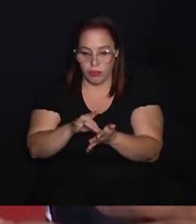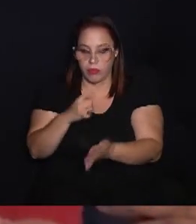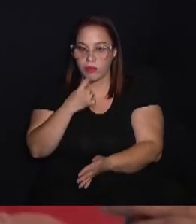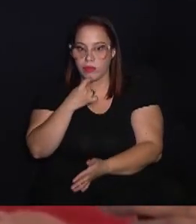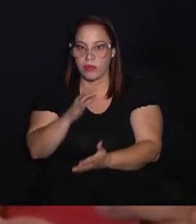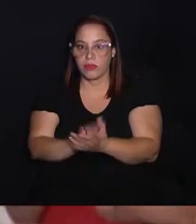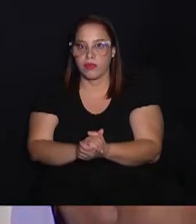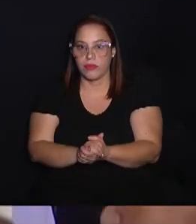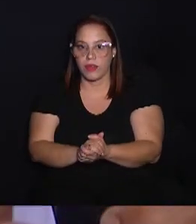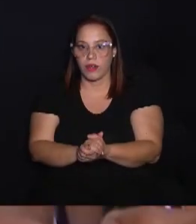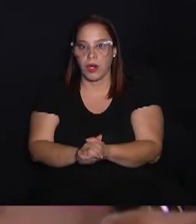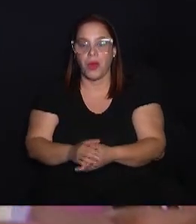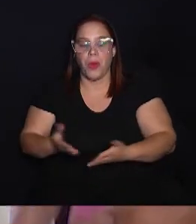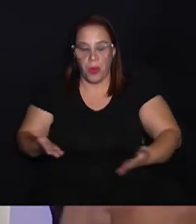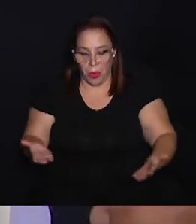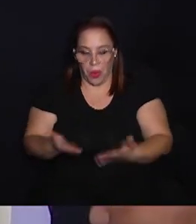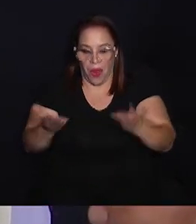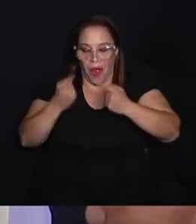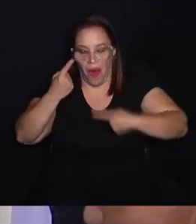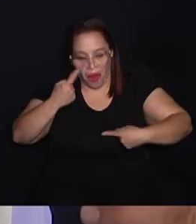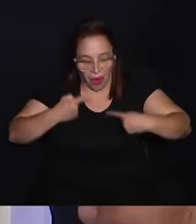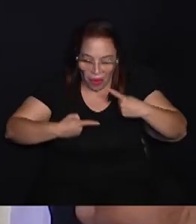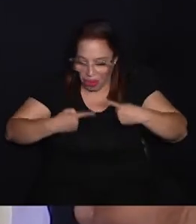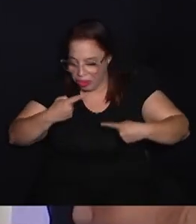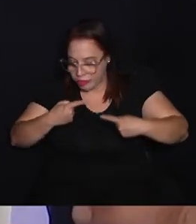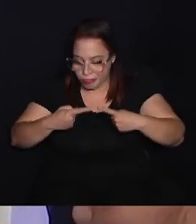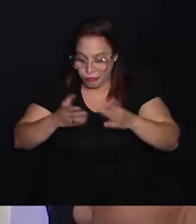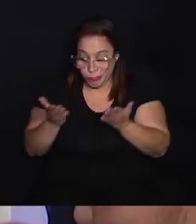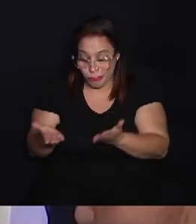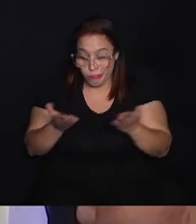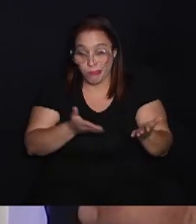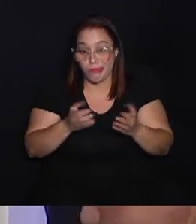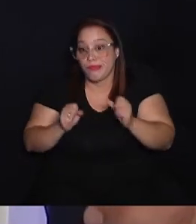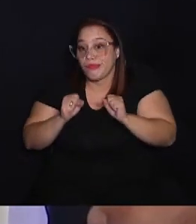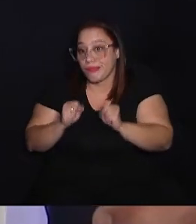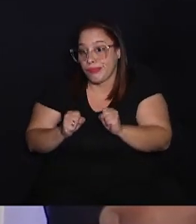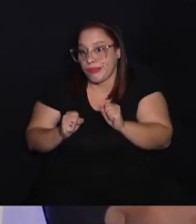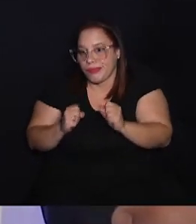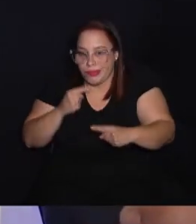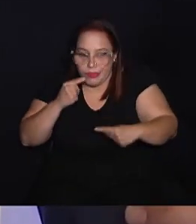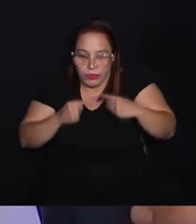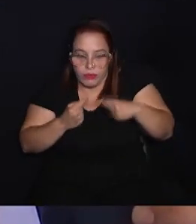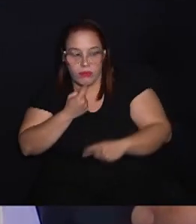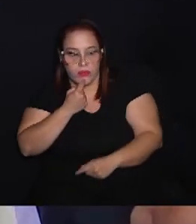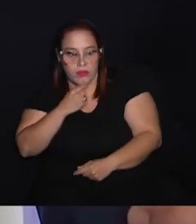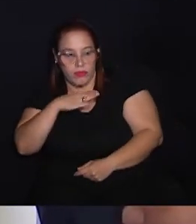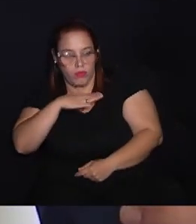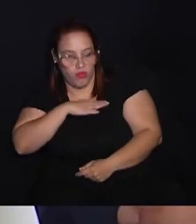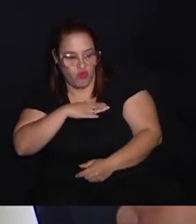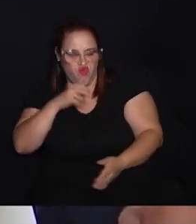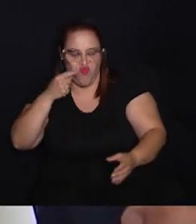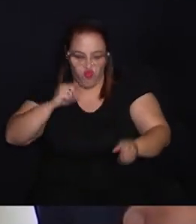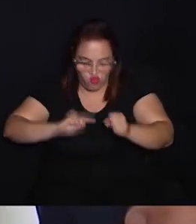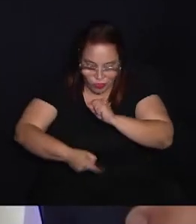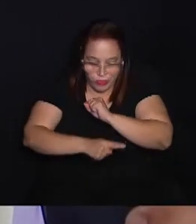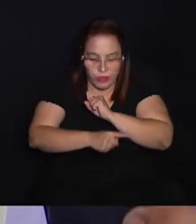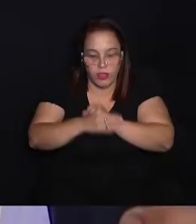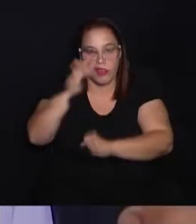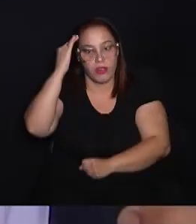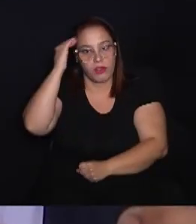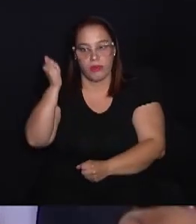básico no distrito de Barão Geraldo, ao lado de sua esposa e os 3 filhos. Estamos muito animados, a nossa candidatura cresceu